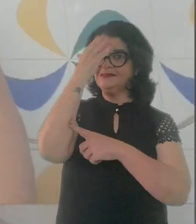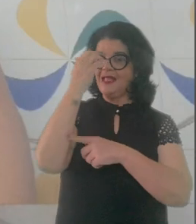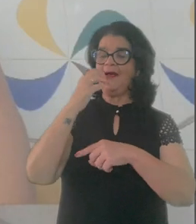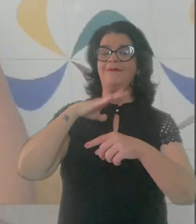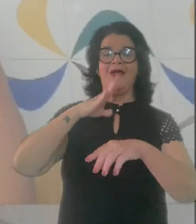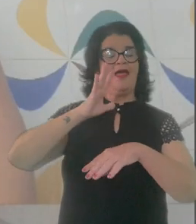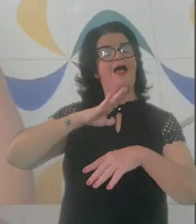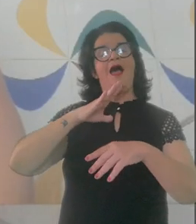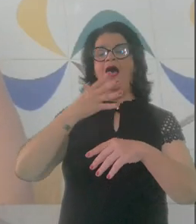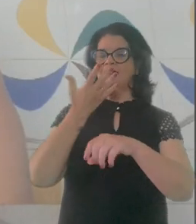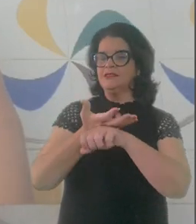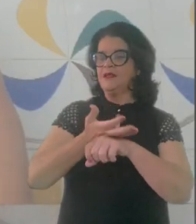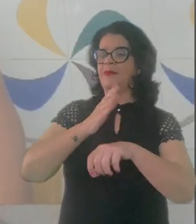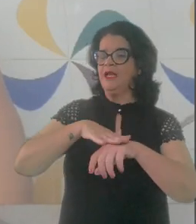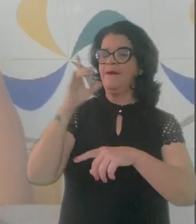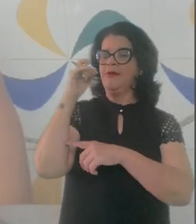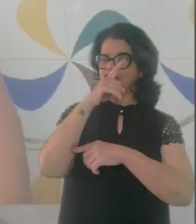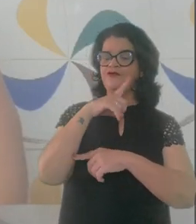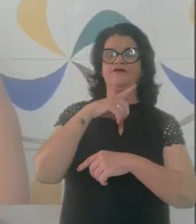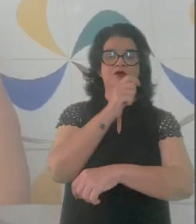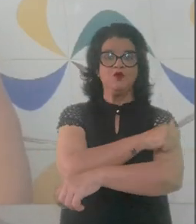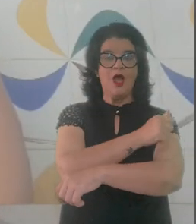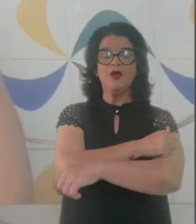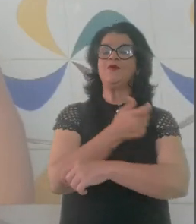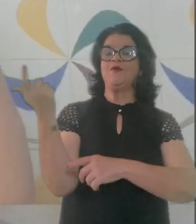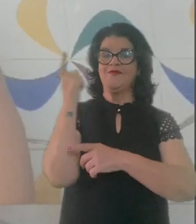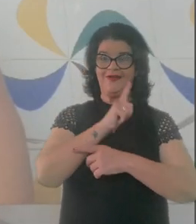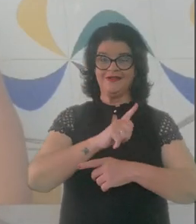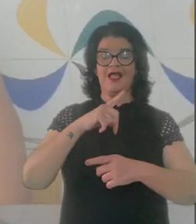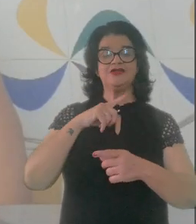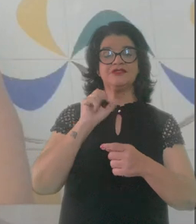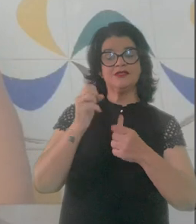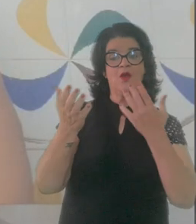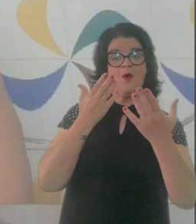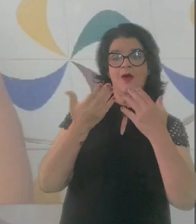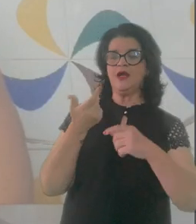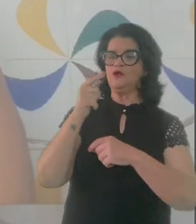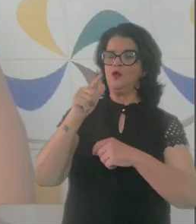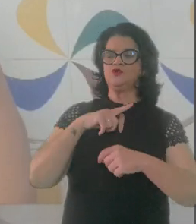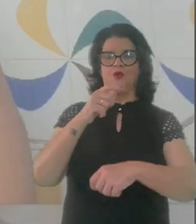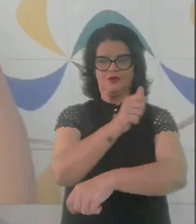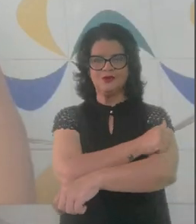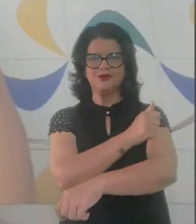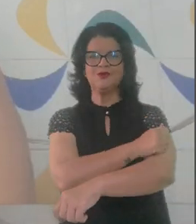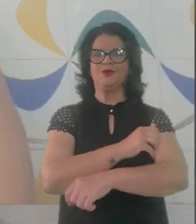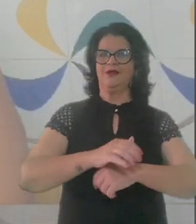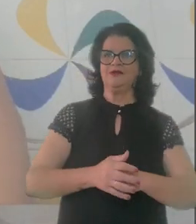mais difícil. O estudante acaba com uma vantagem em relação aos demais